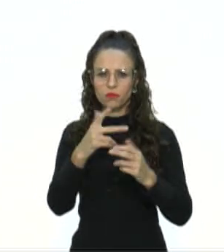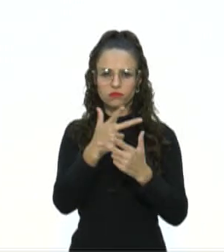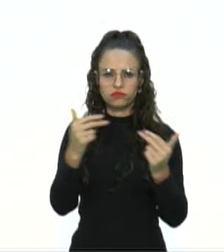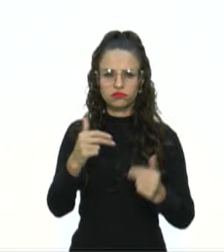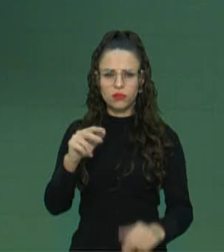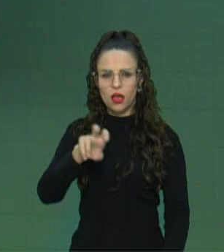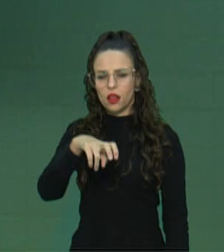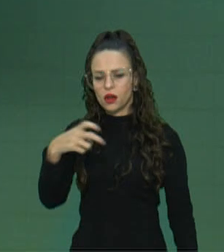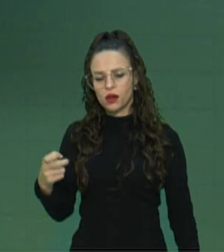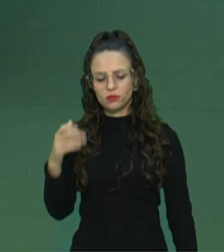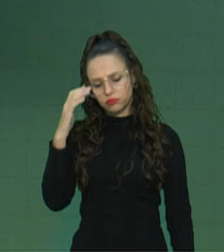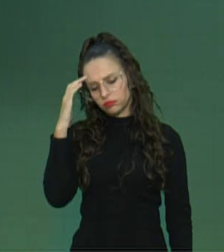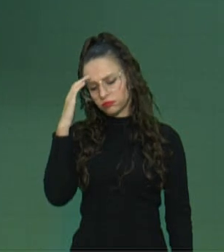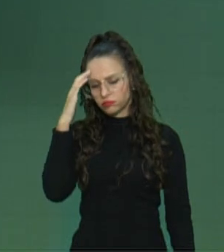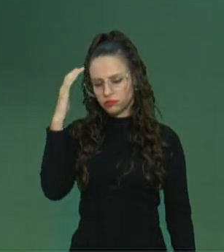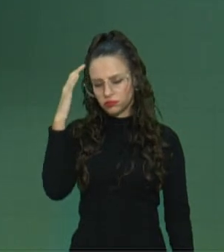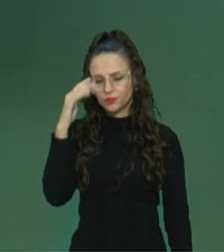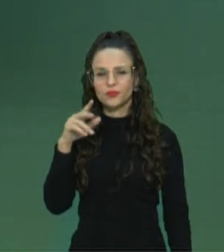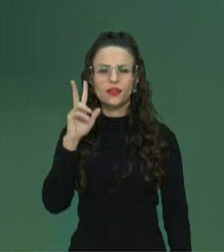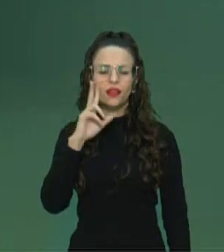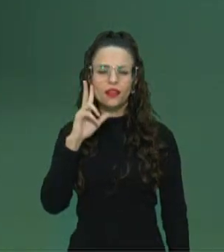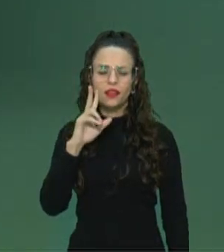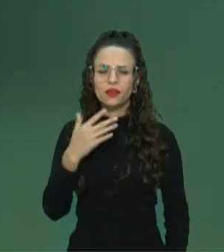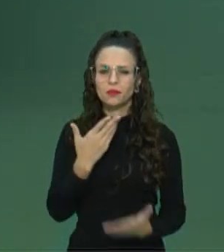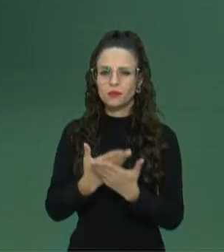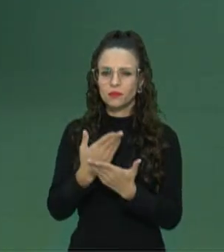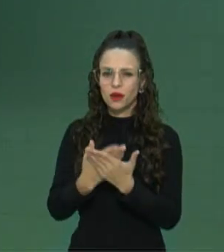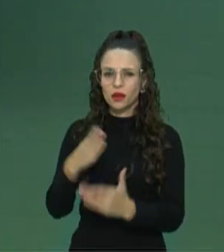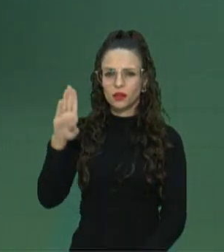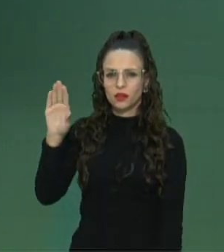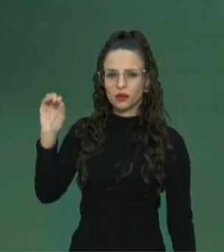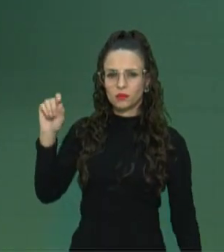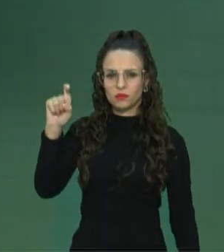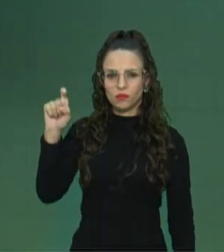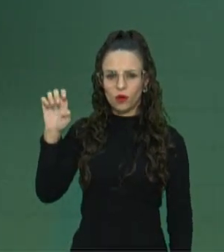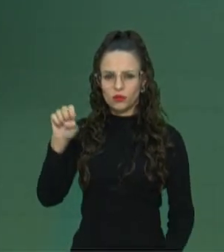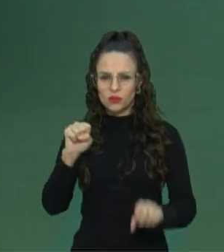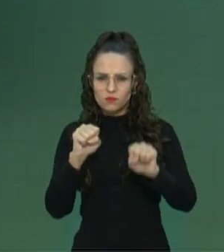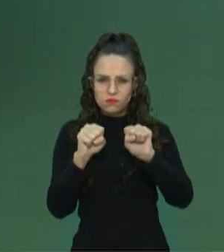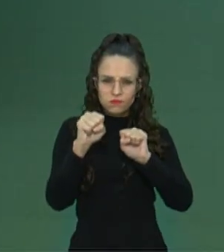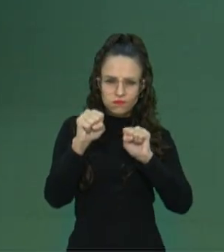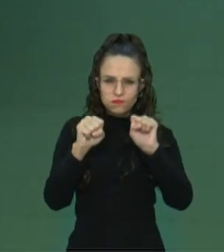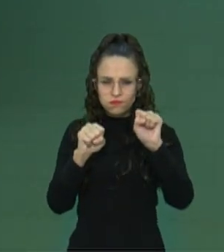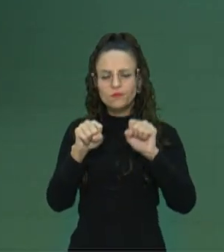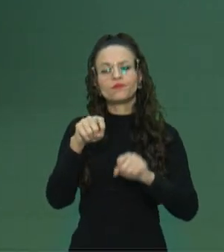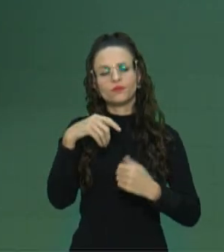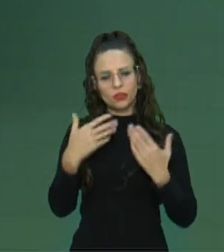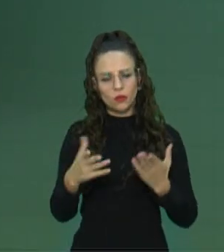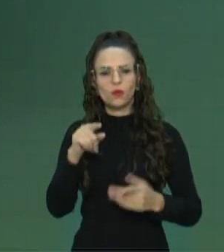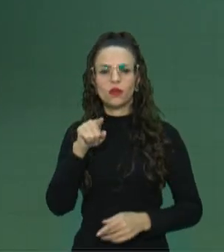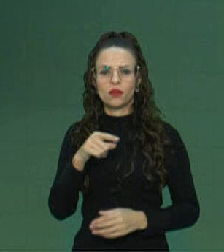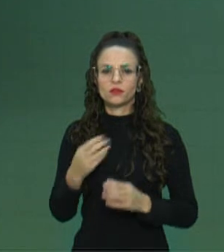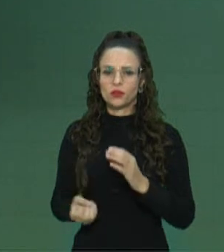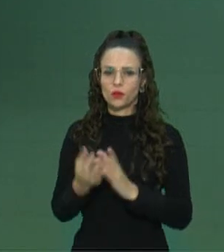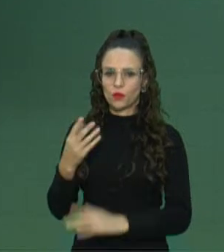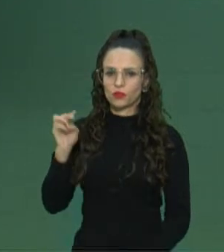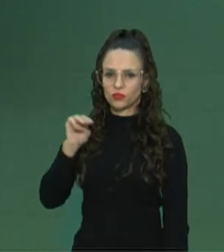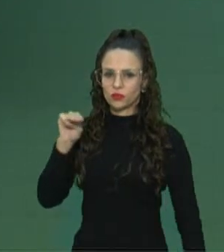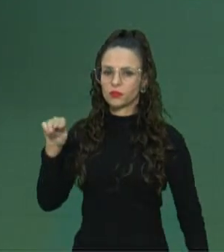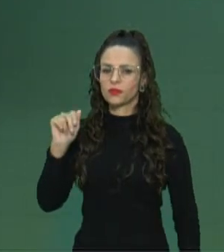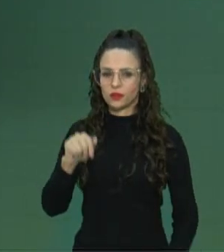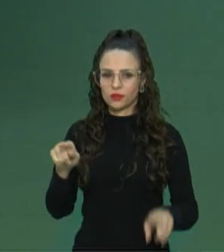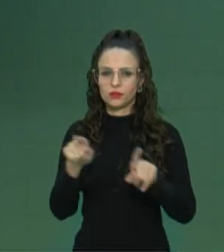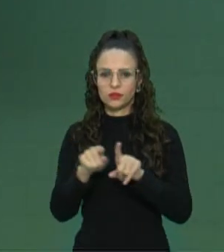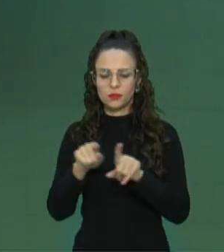Lembro lá das nossas aulas de boxe, quando nós falamos do boxe dentro das Olimpíadas, né? Então essa origem também do MMA